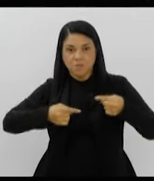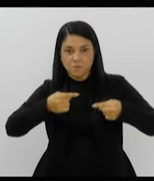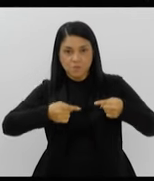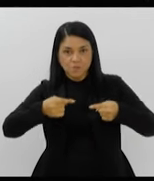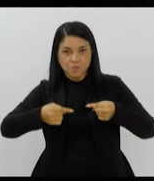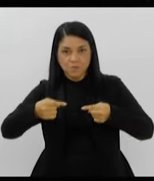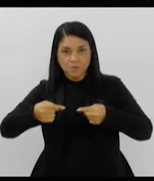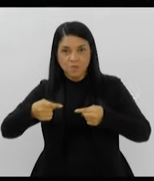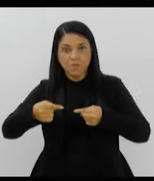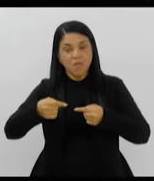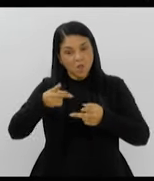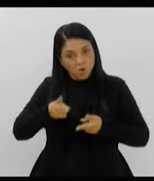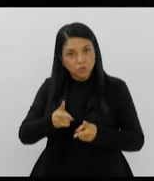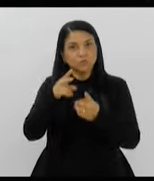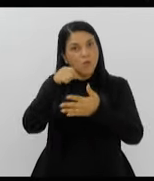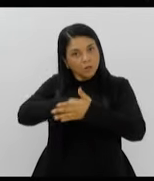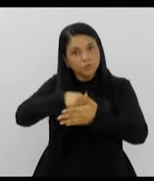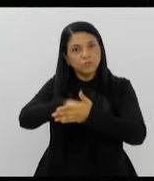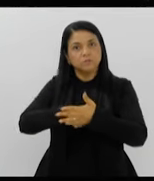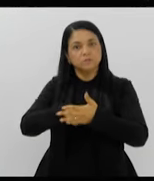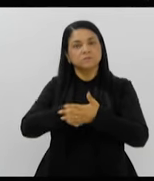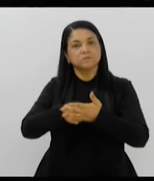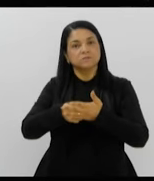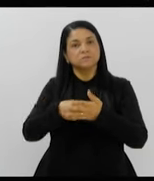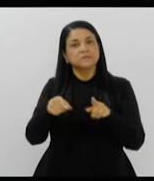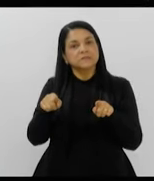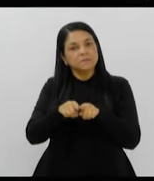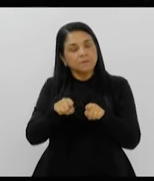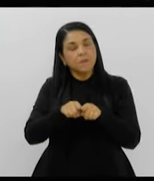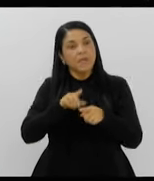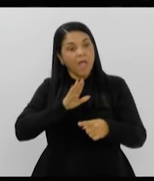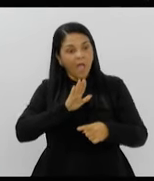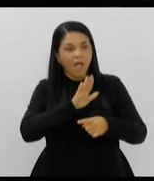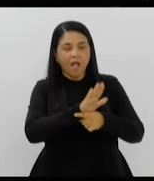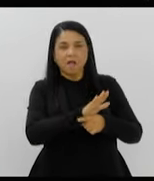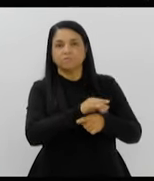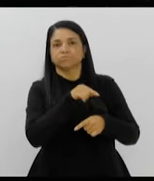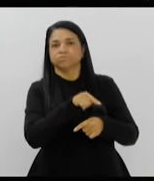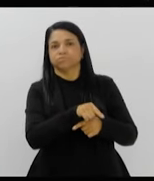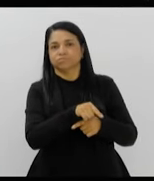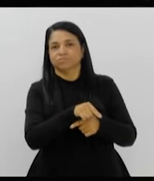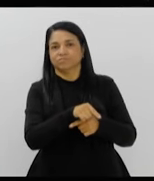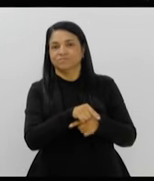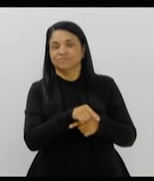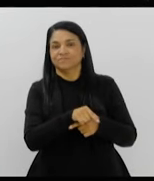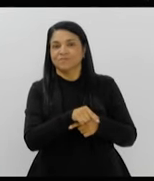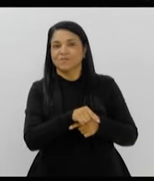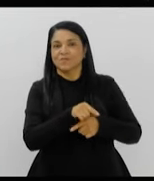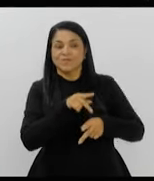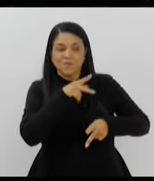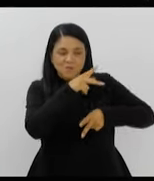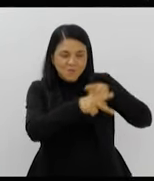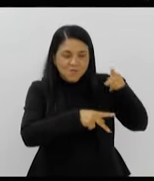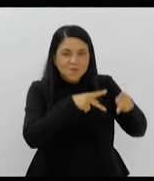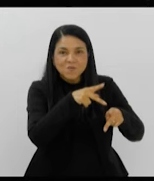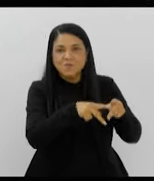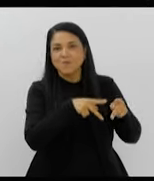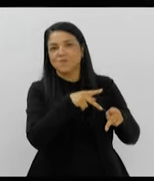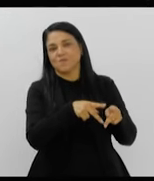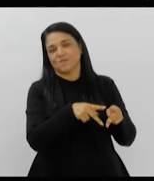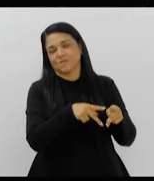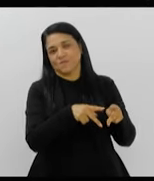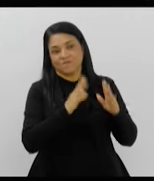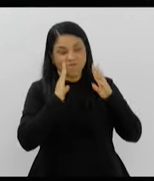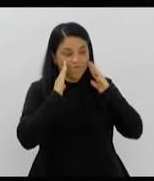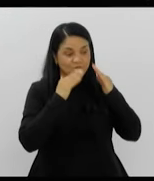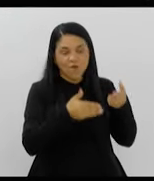trégua, mas também é estar a favor daquilo que beneficia diretamente a